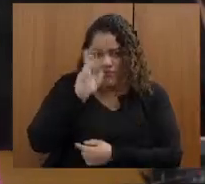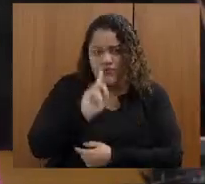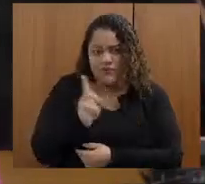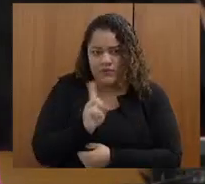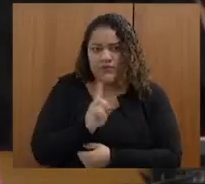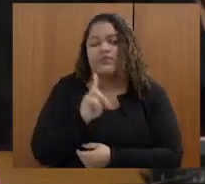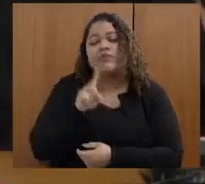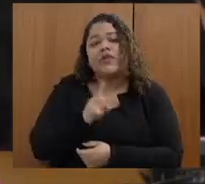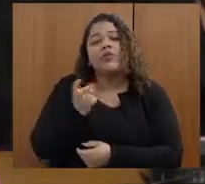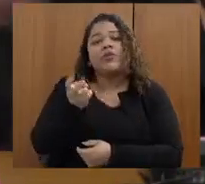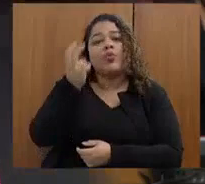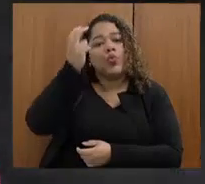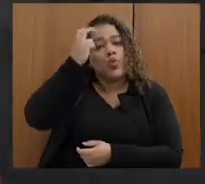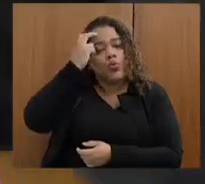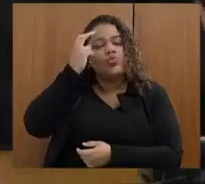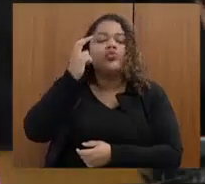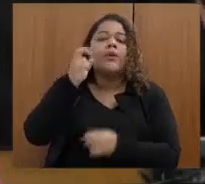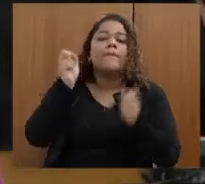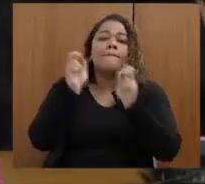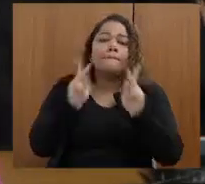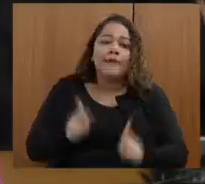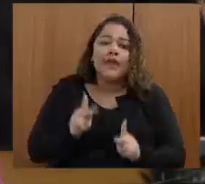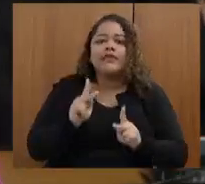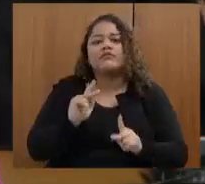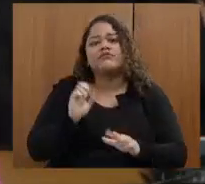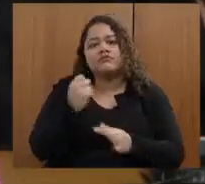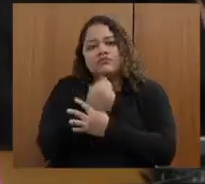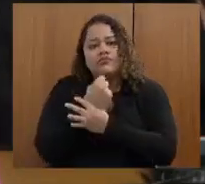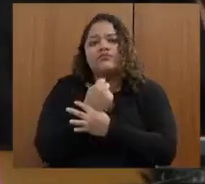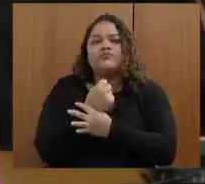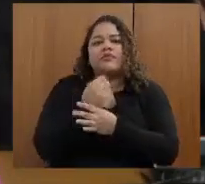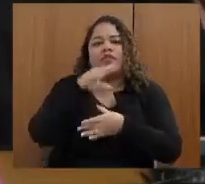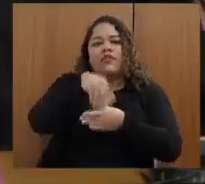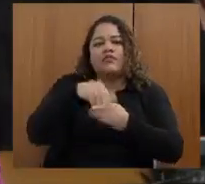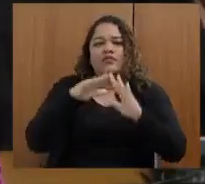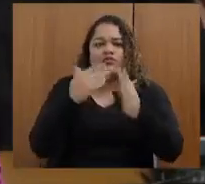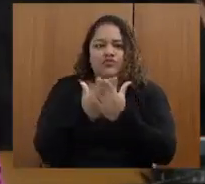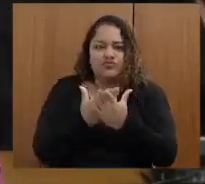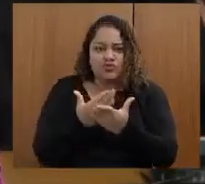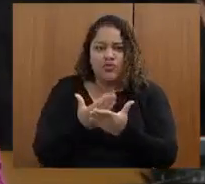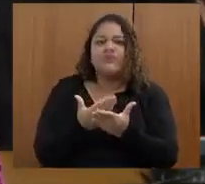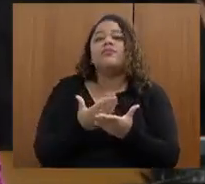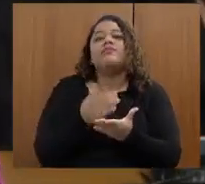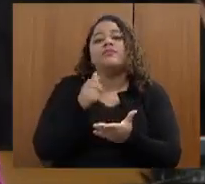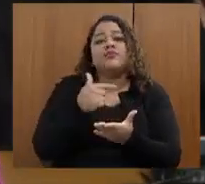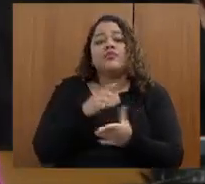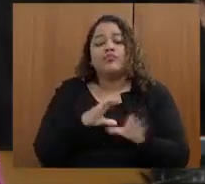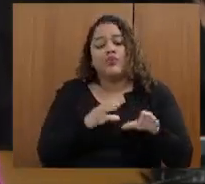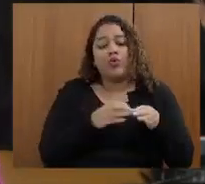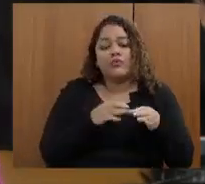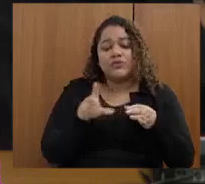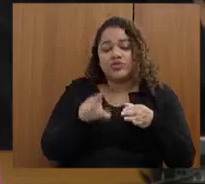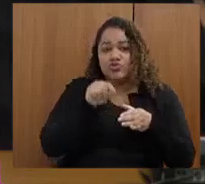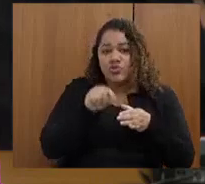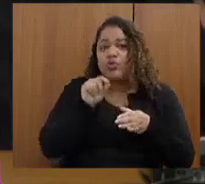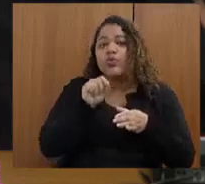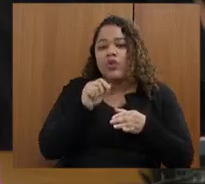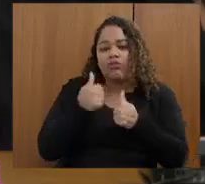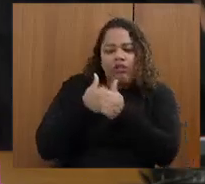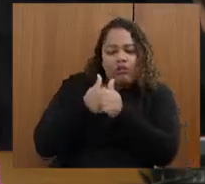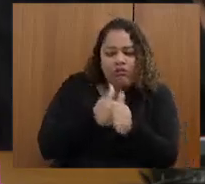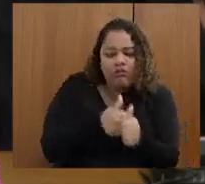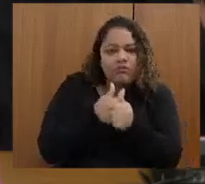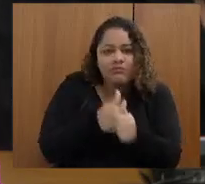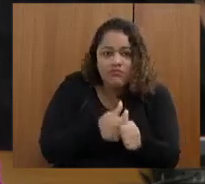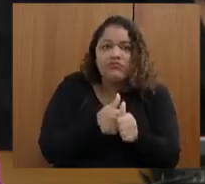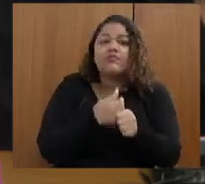de paz proteção e segurança nas escolas foi escolhido pela comissão para ser submetido ao acompanhamento intensivo no âmbito